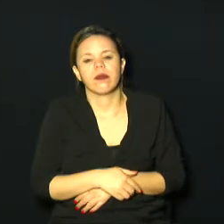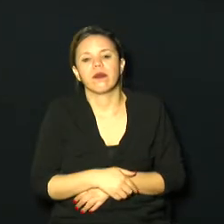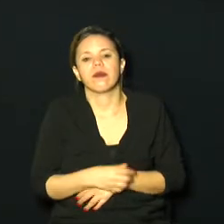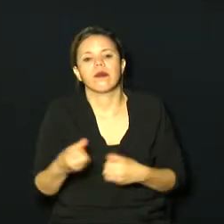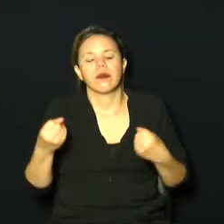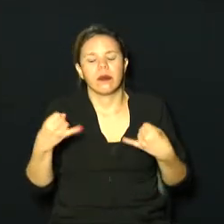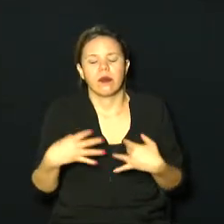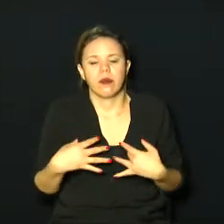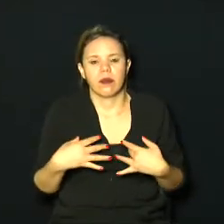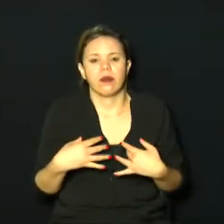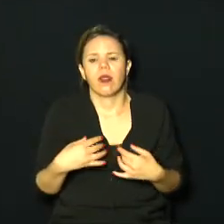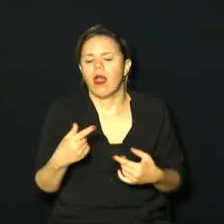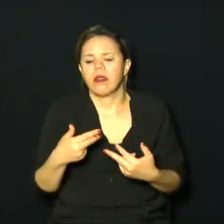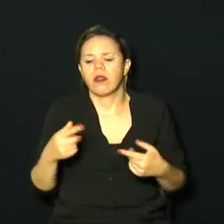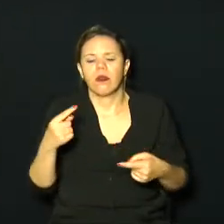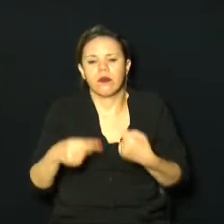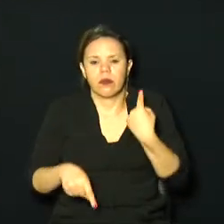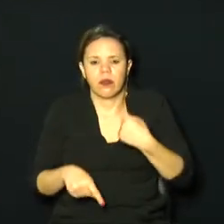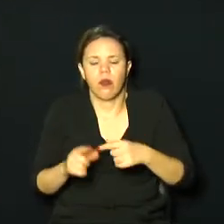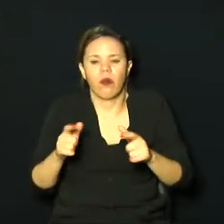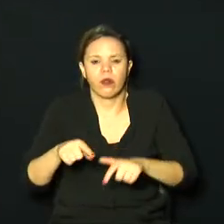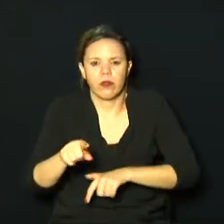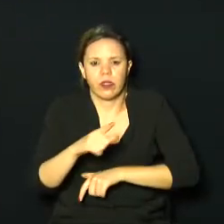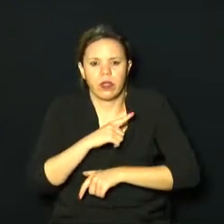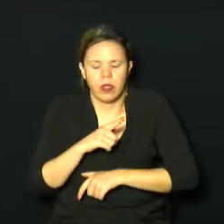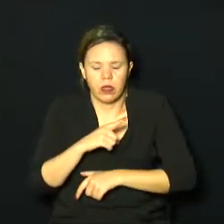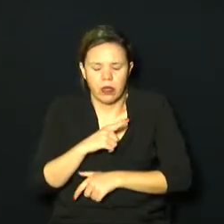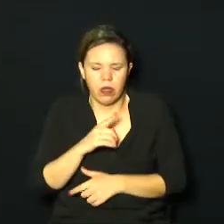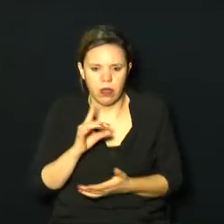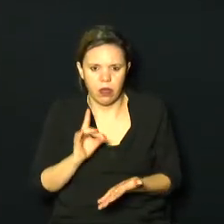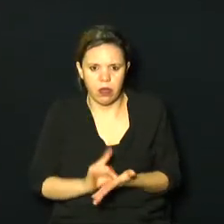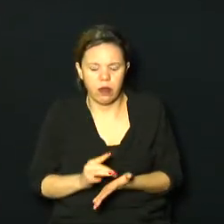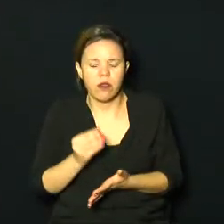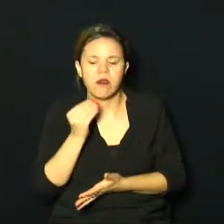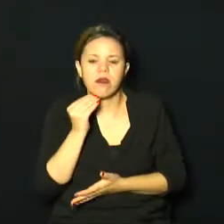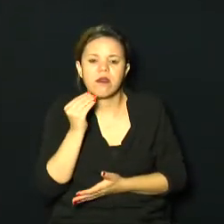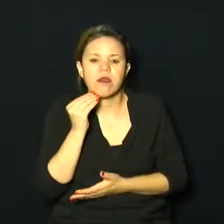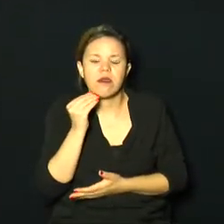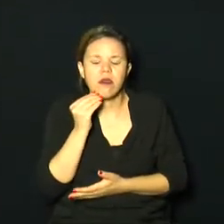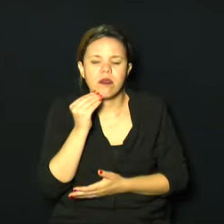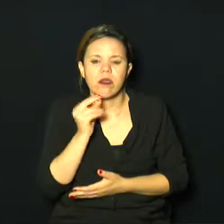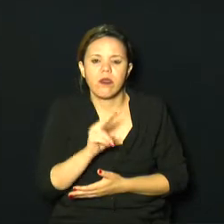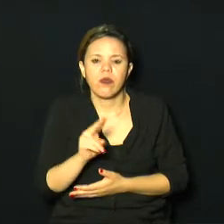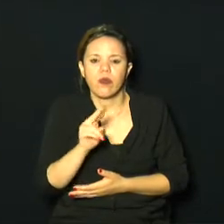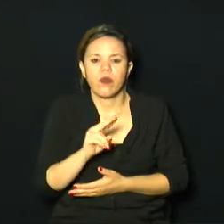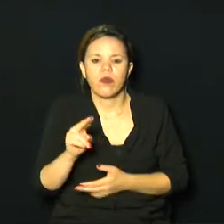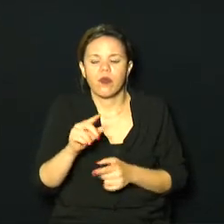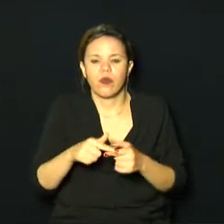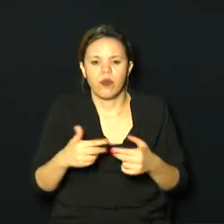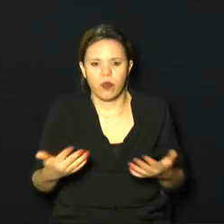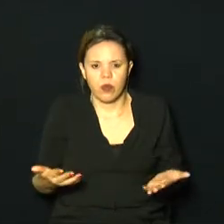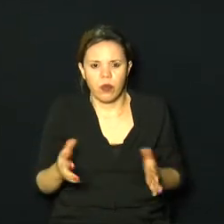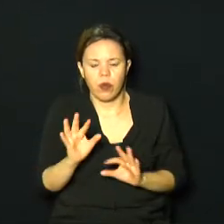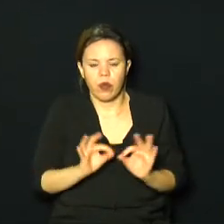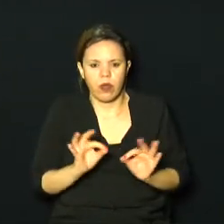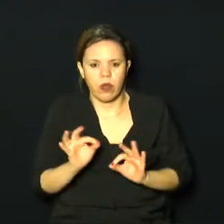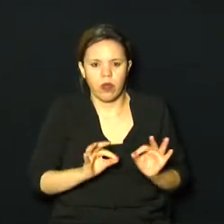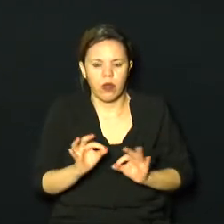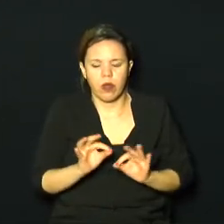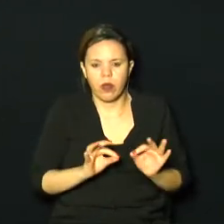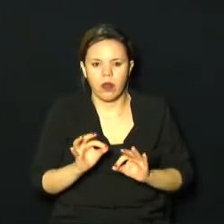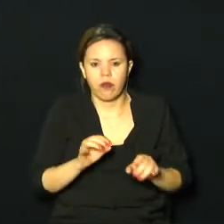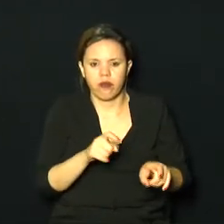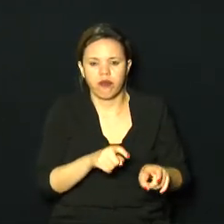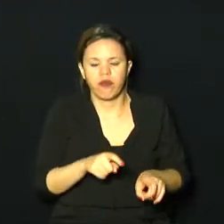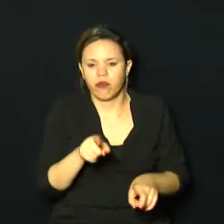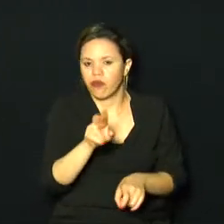essa contradição. Porque aonde você tem a efetiva oportunidade de usar os instrumentos de regularização fundiária, você não está